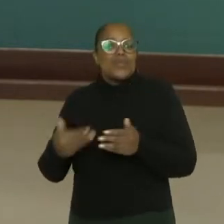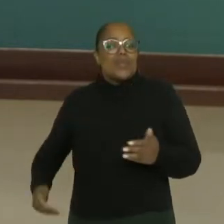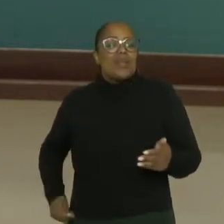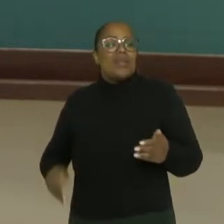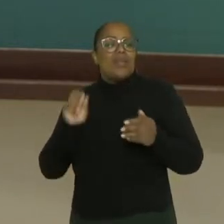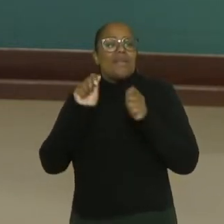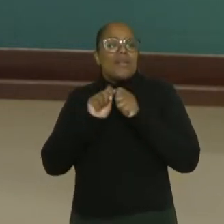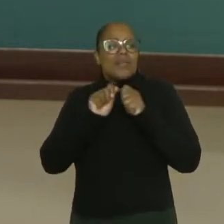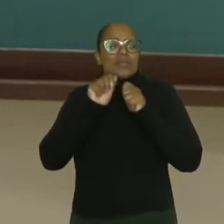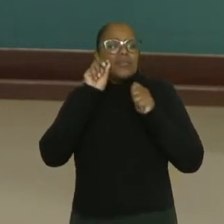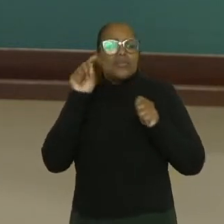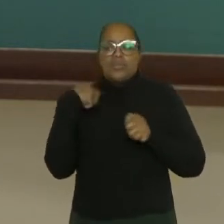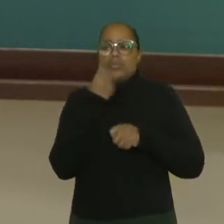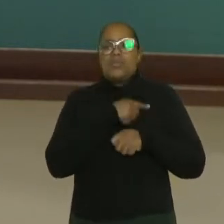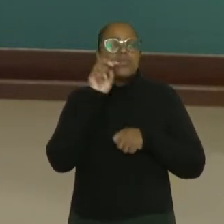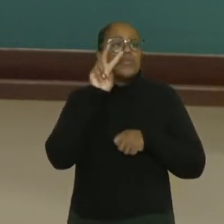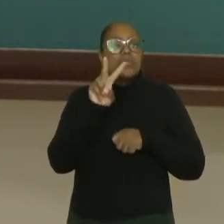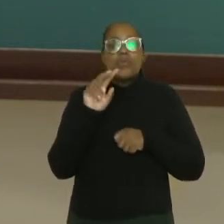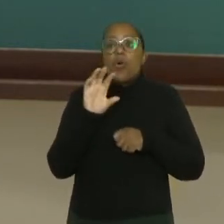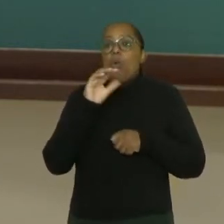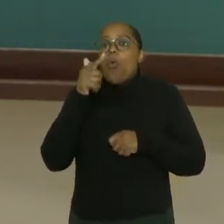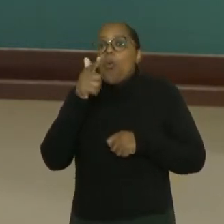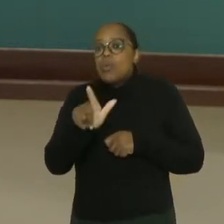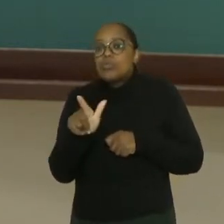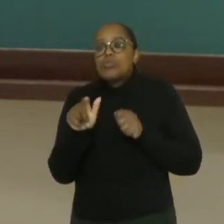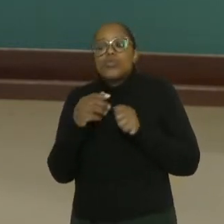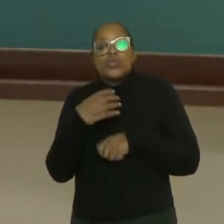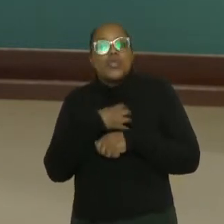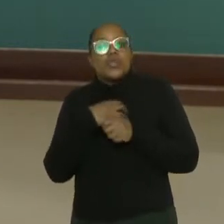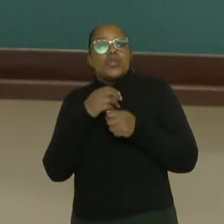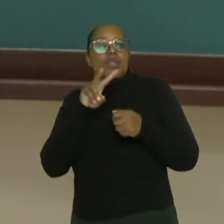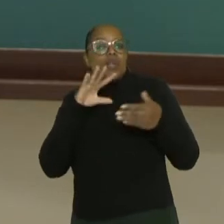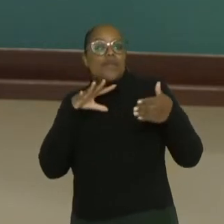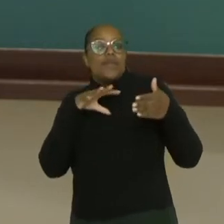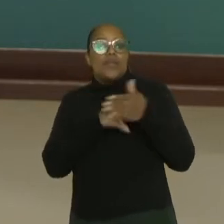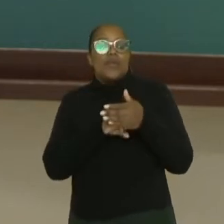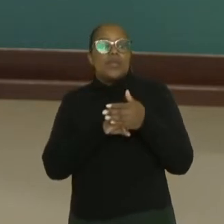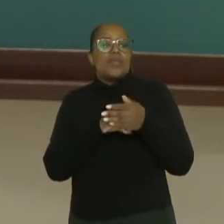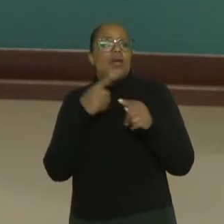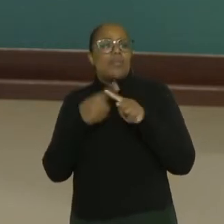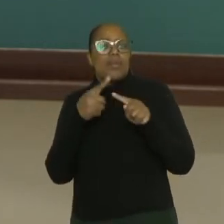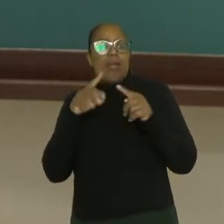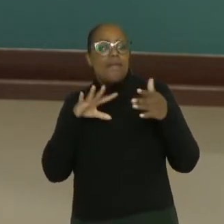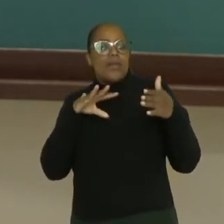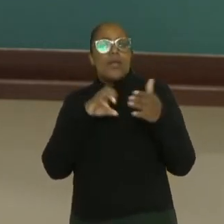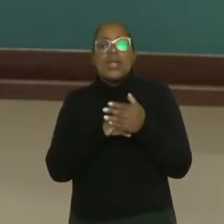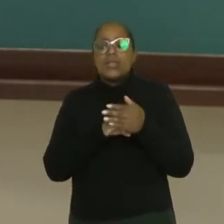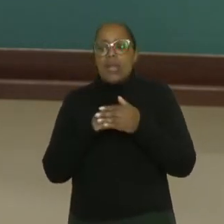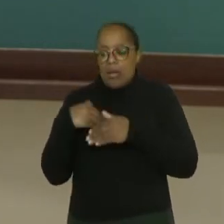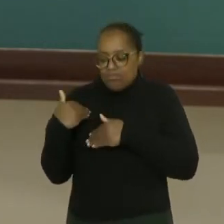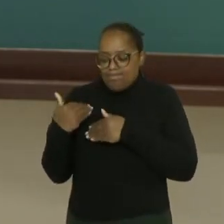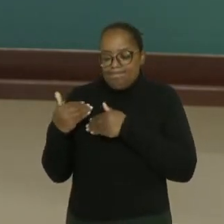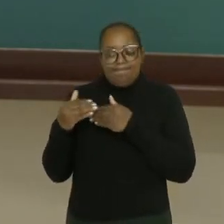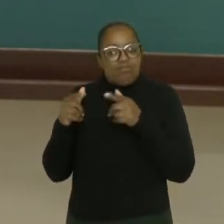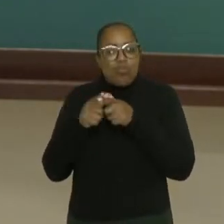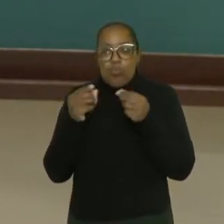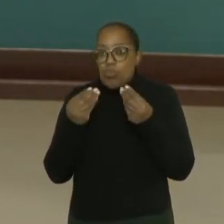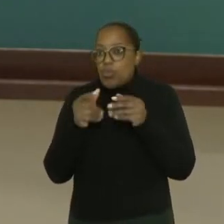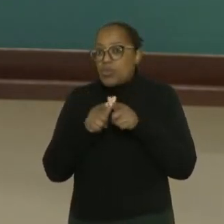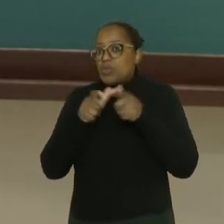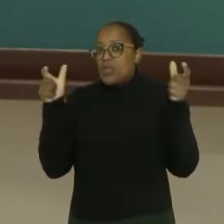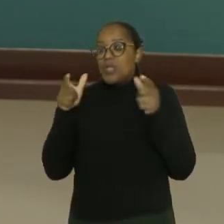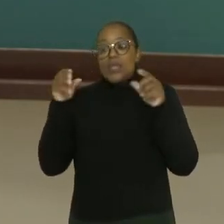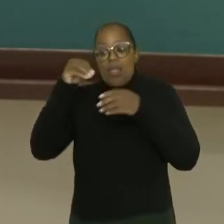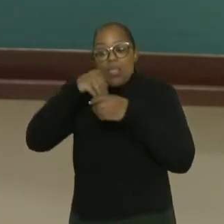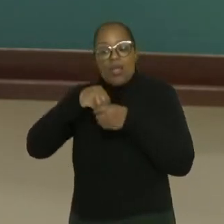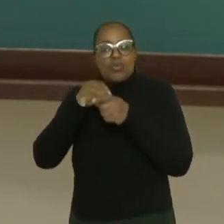vejam outras formas de violência que cercam o nosso cotidiano. Violências são múltiplas e estão presentes nas nossas relações